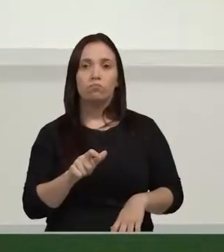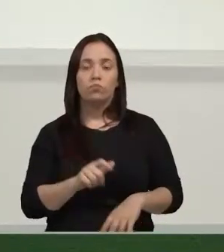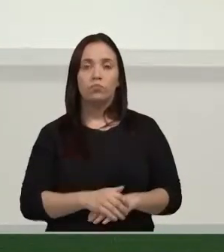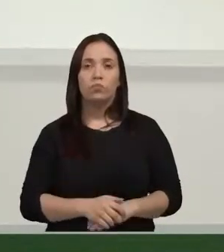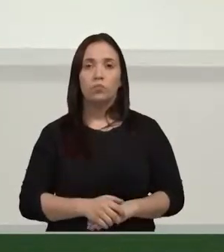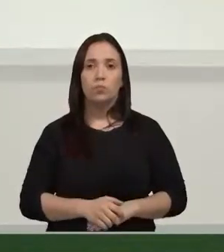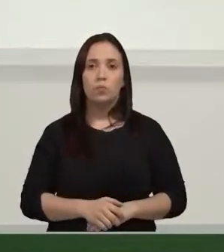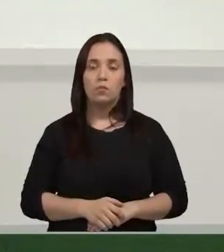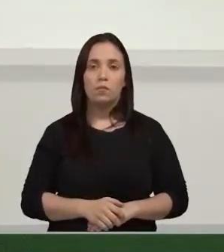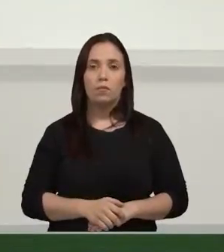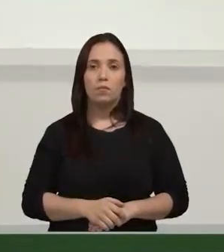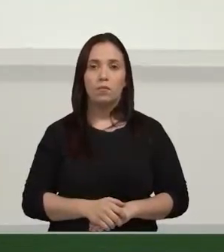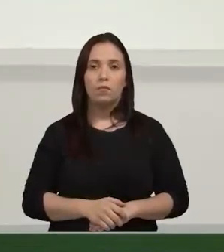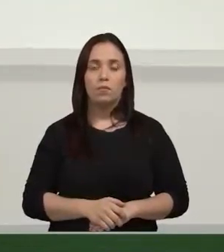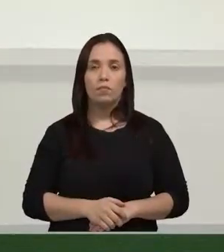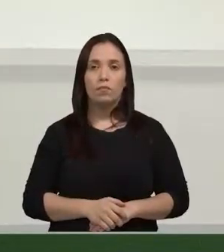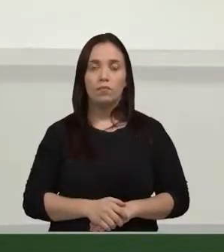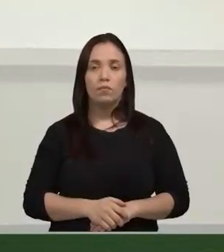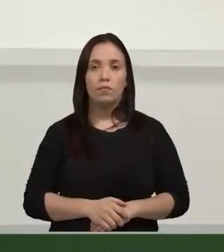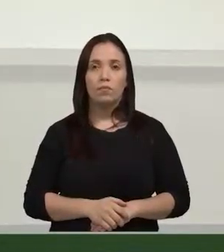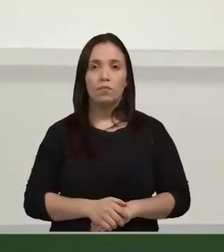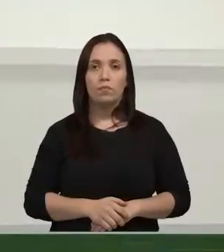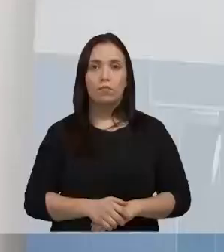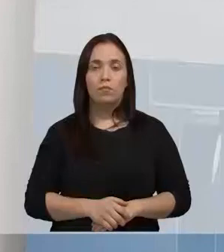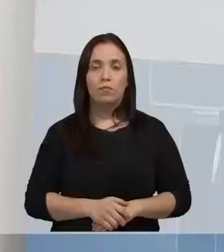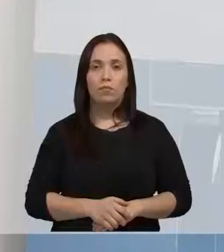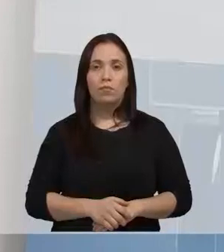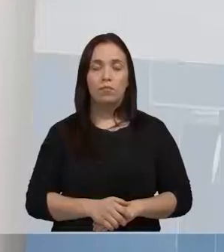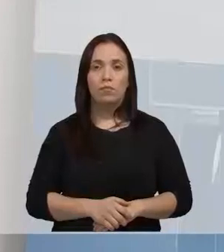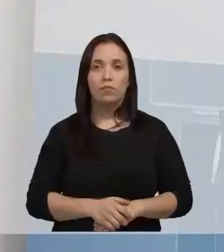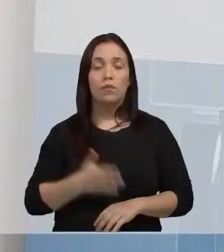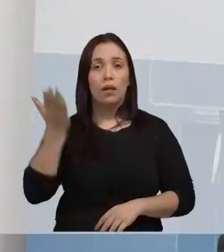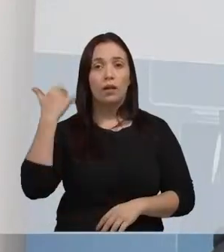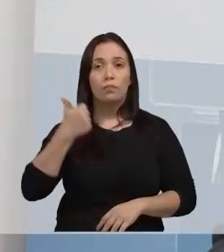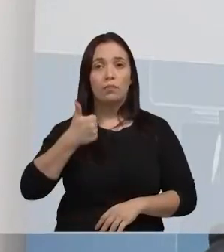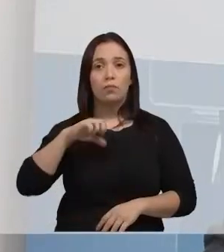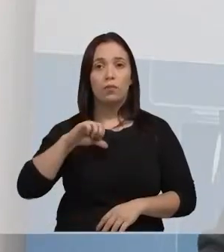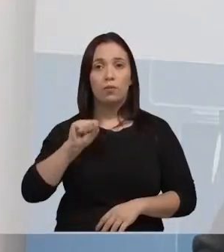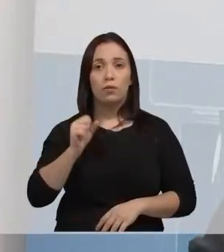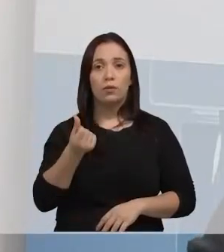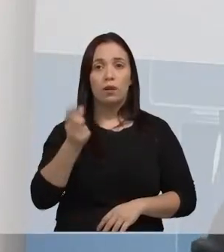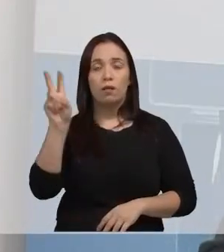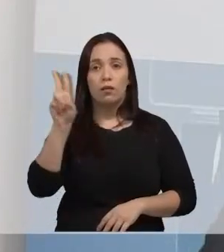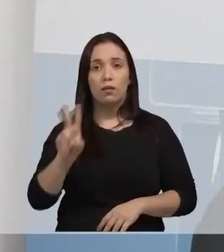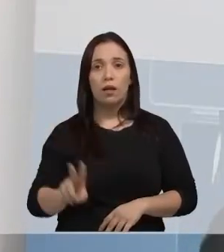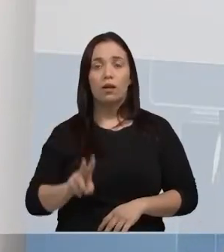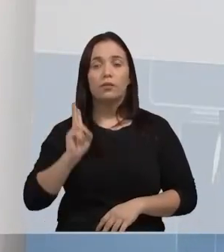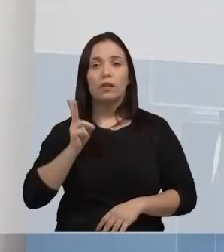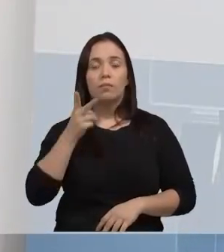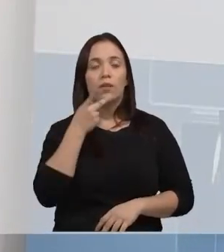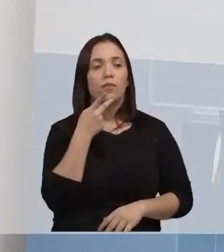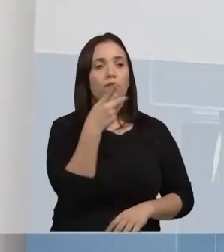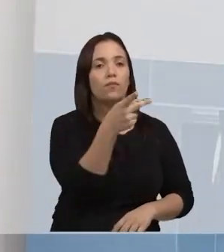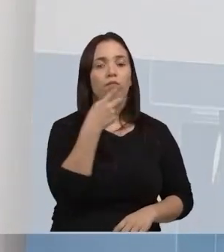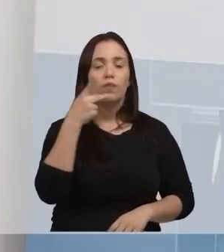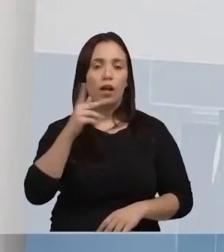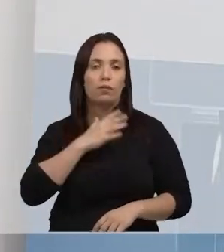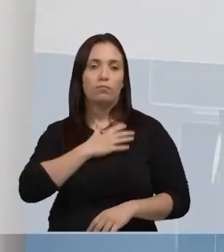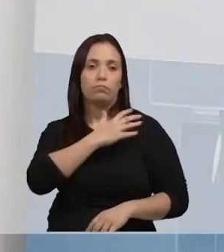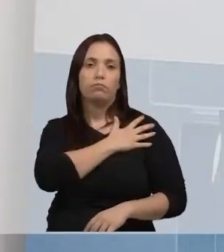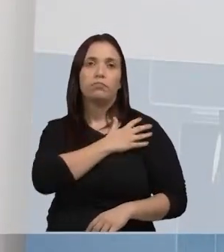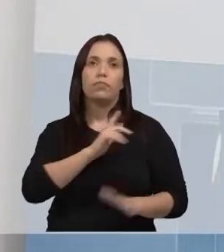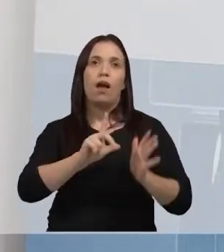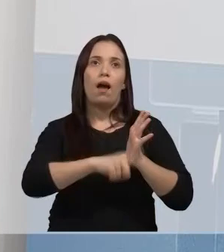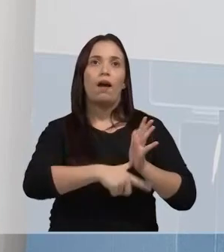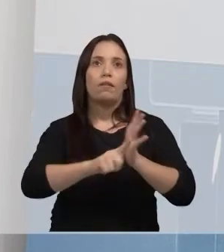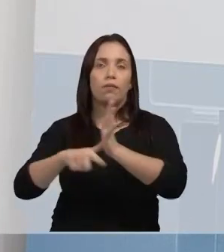atraso, só que era um dos maiores homens que esse país e esse estado já teve, era o ex-governador Vigílio Távora. Agradecer a sua audiência, a gente volta na próxima